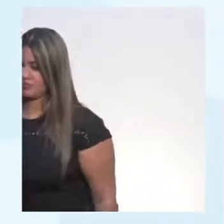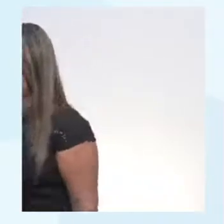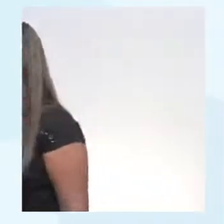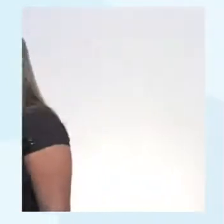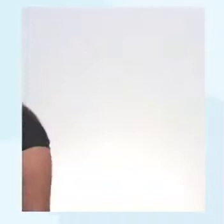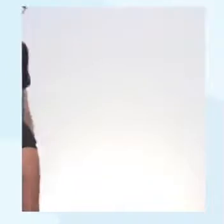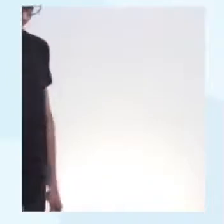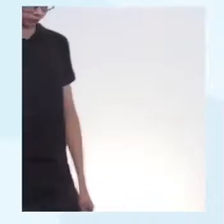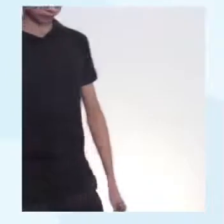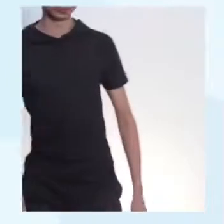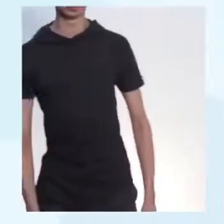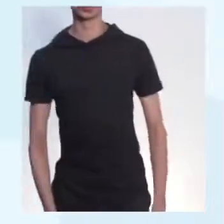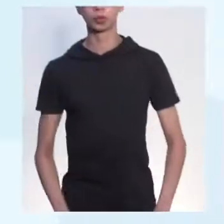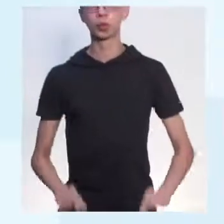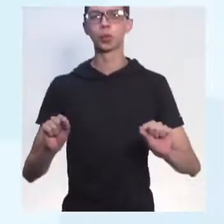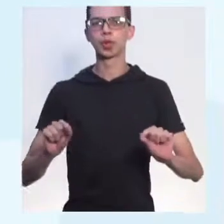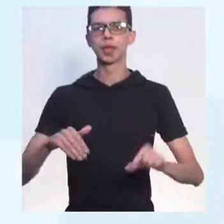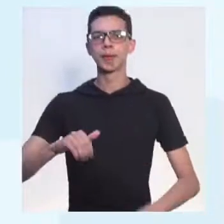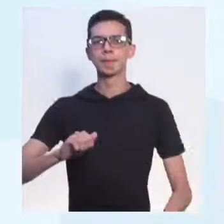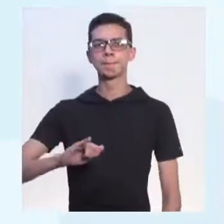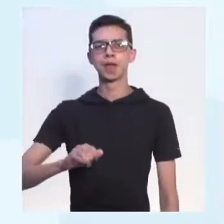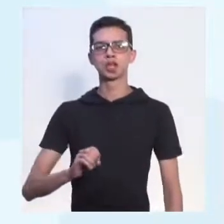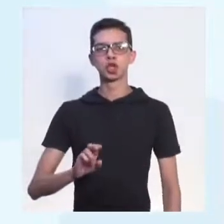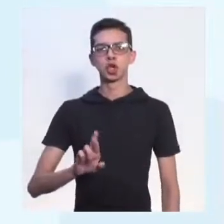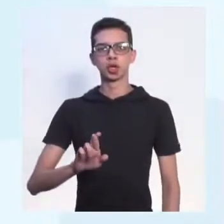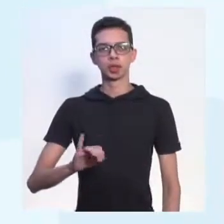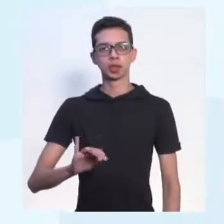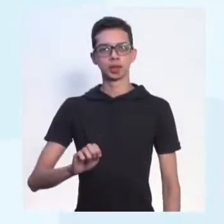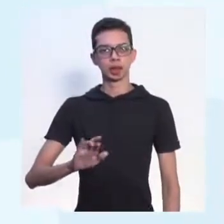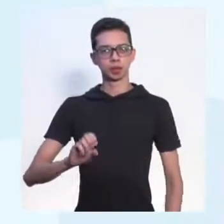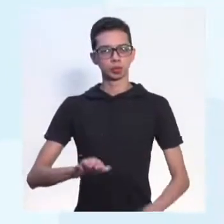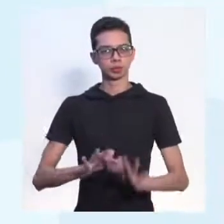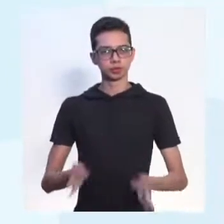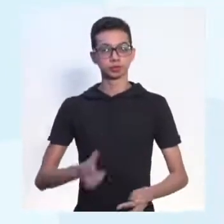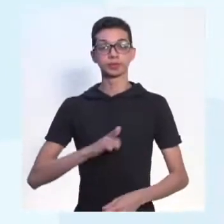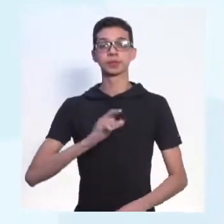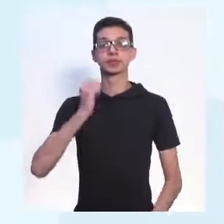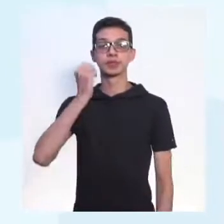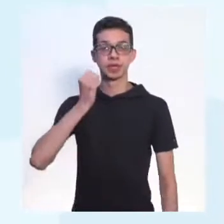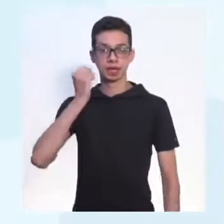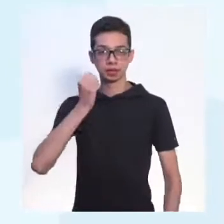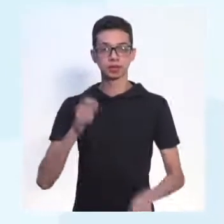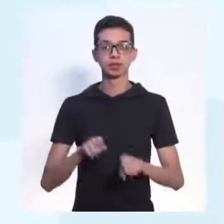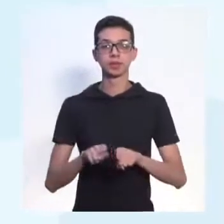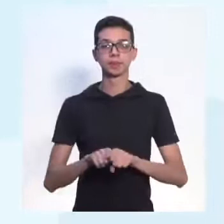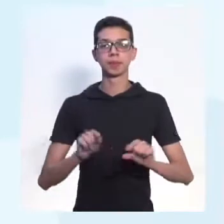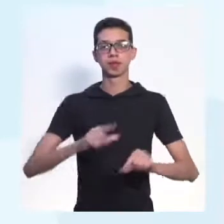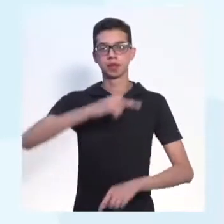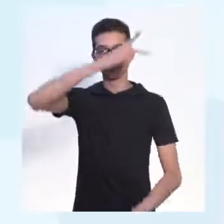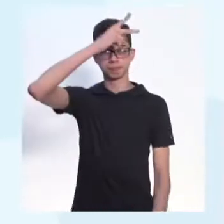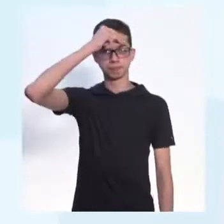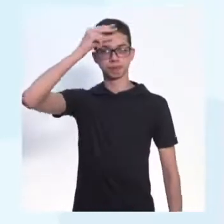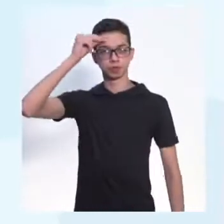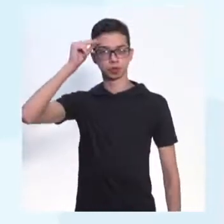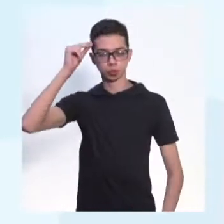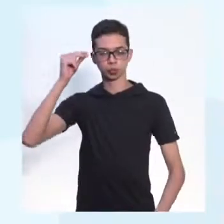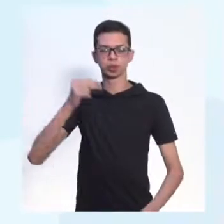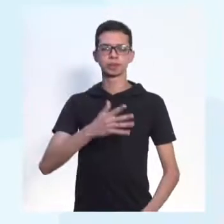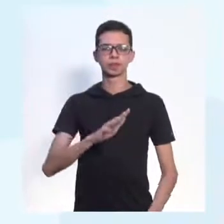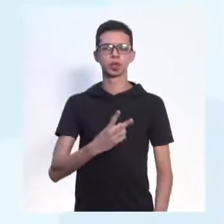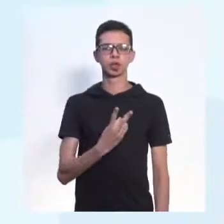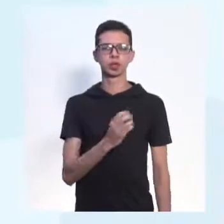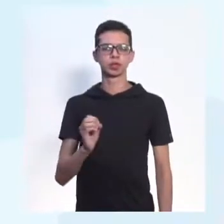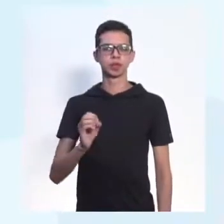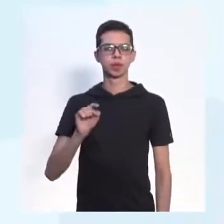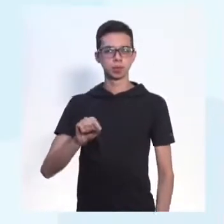solitária e simples serve para os senadores e para as prefeituras gente com o número de membros de 200